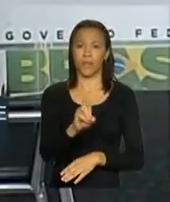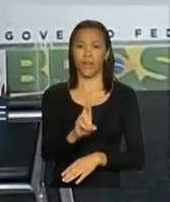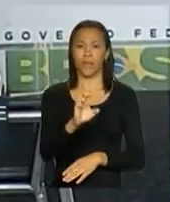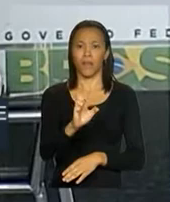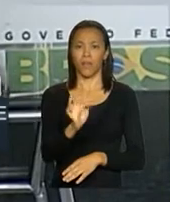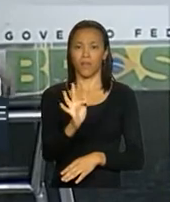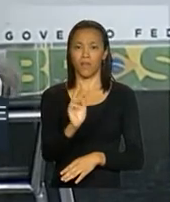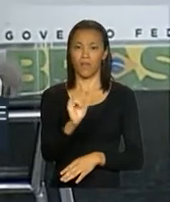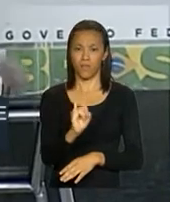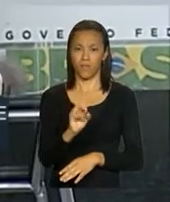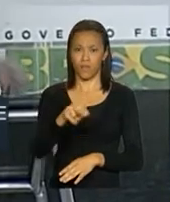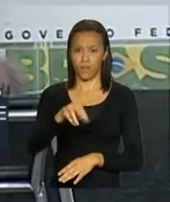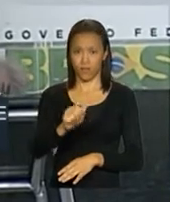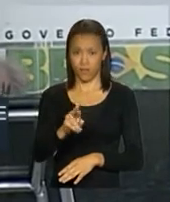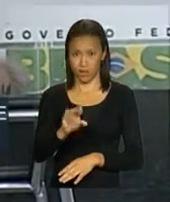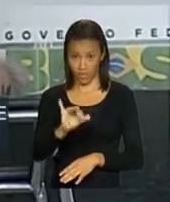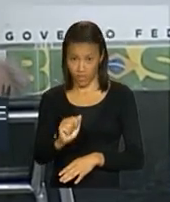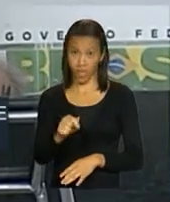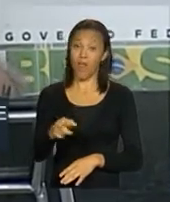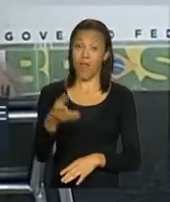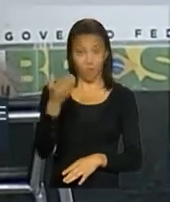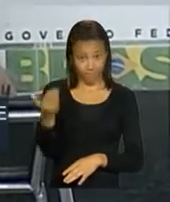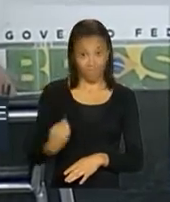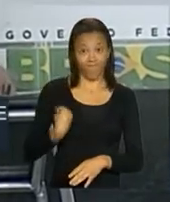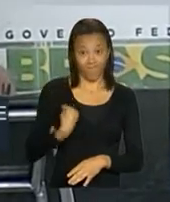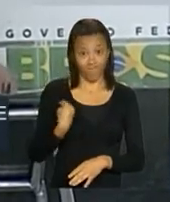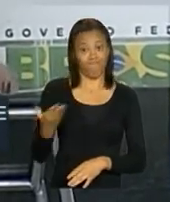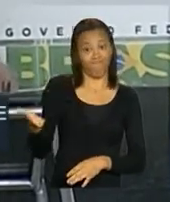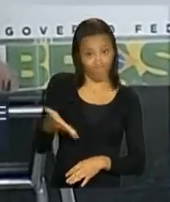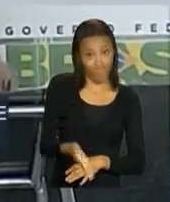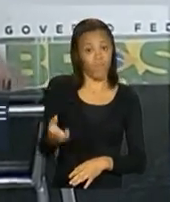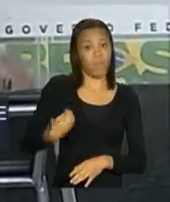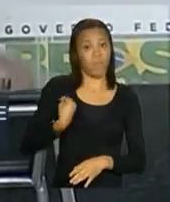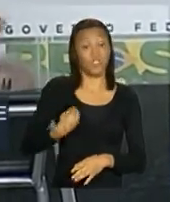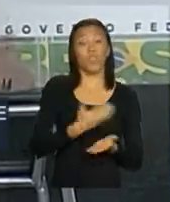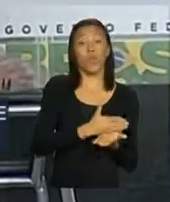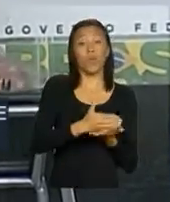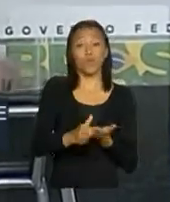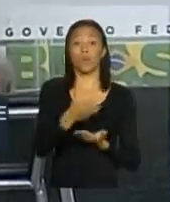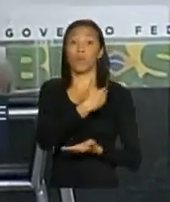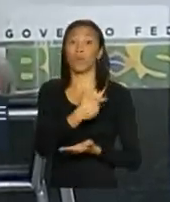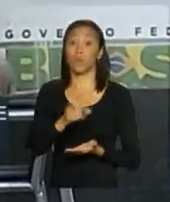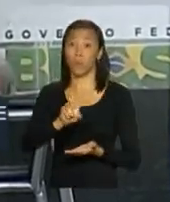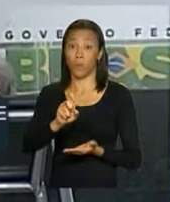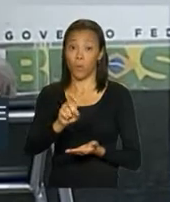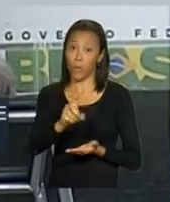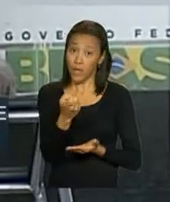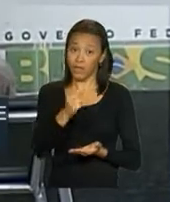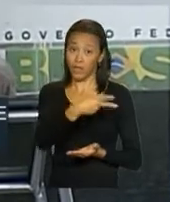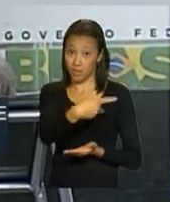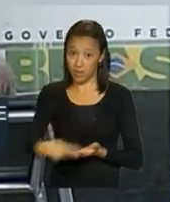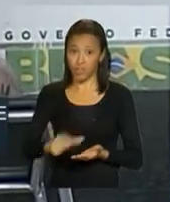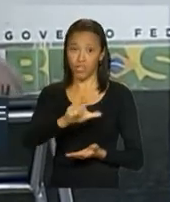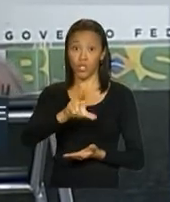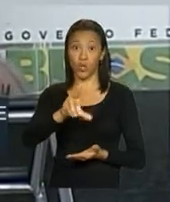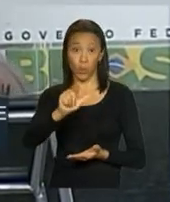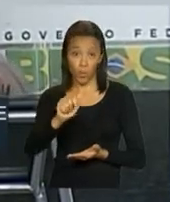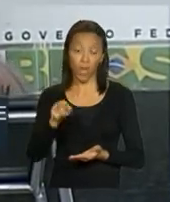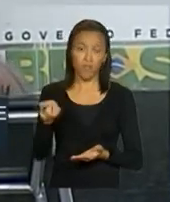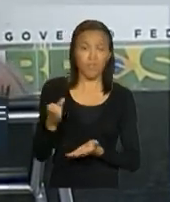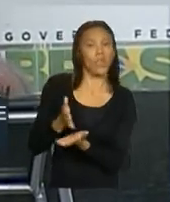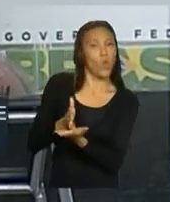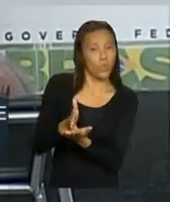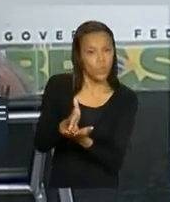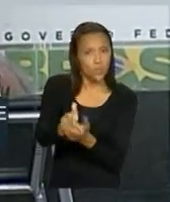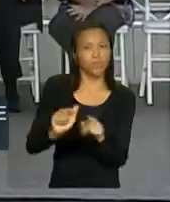senhora esteve muito presente, foi iniciada pelo presidente Lula e continuada pelo governo de Vossa Excelência, e